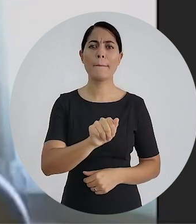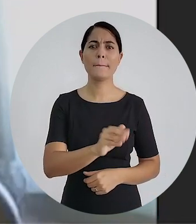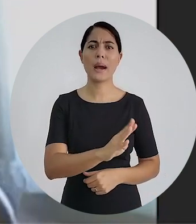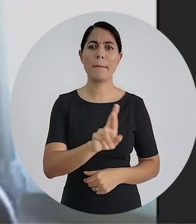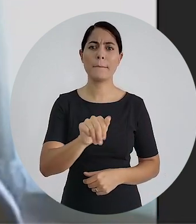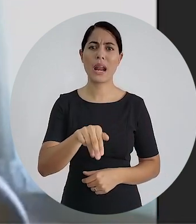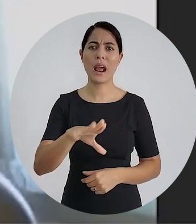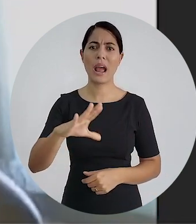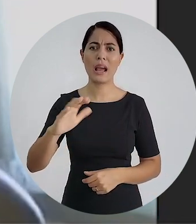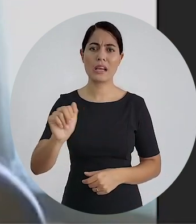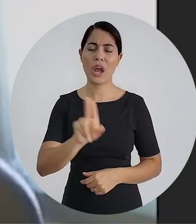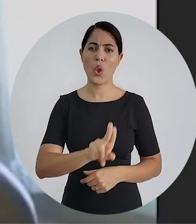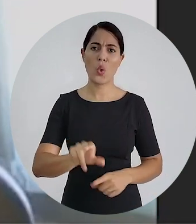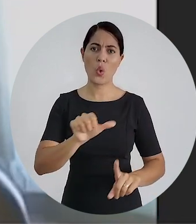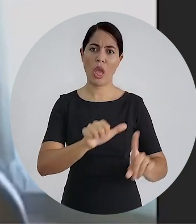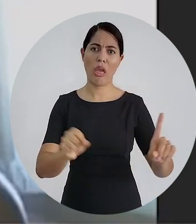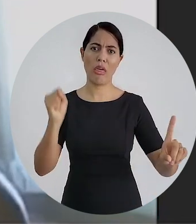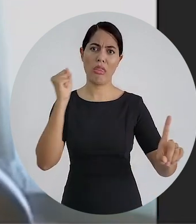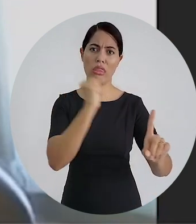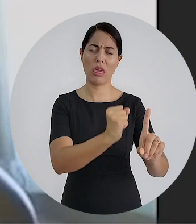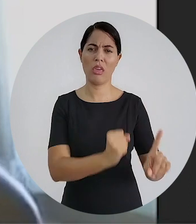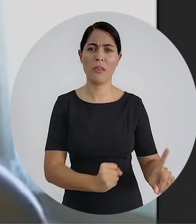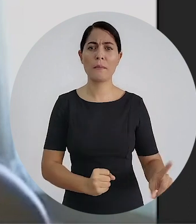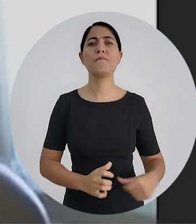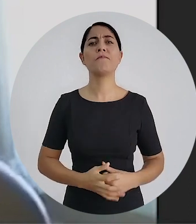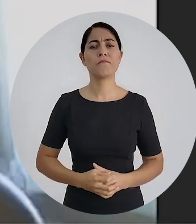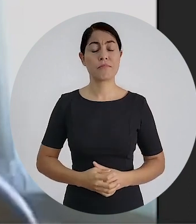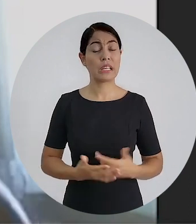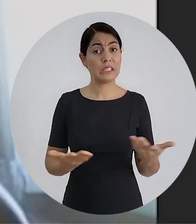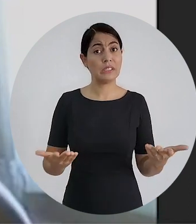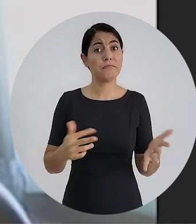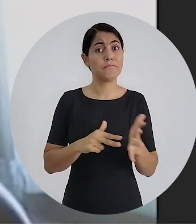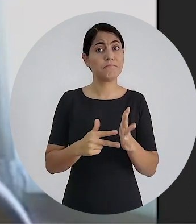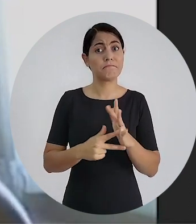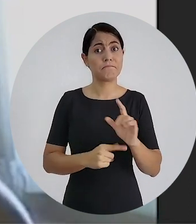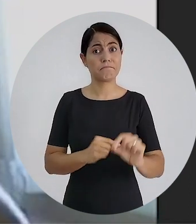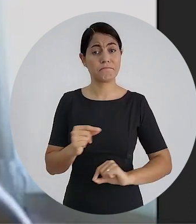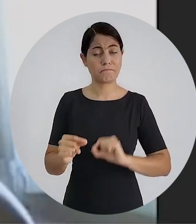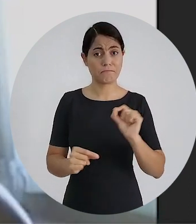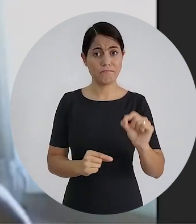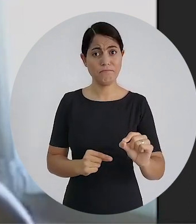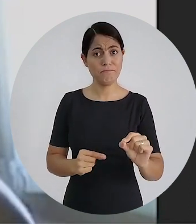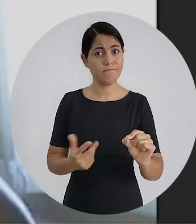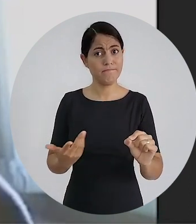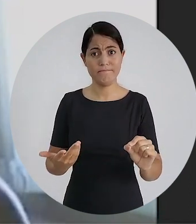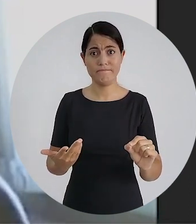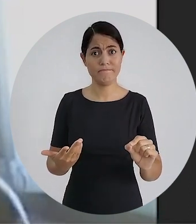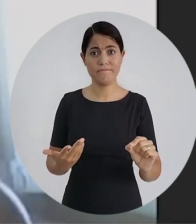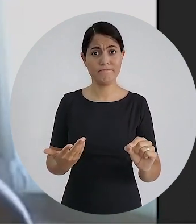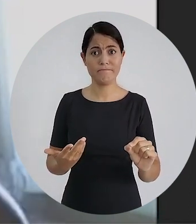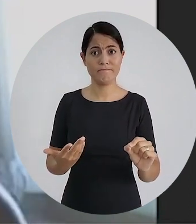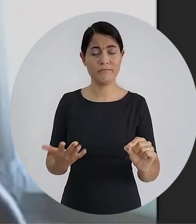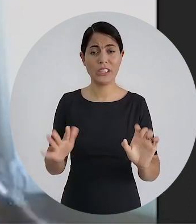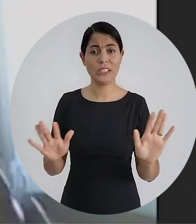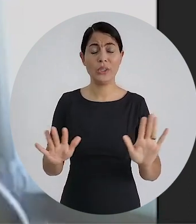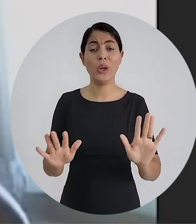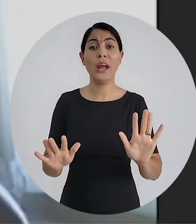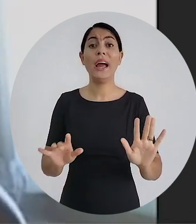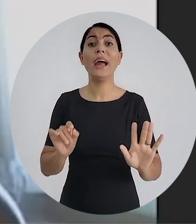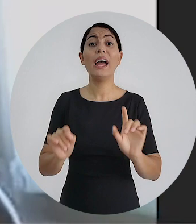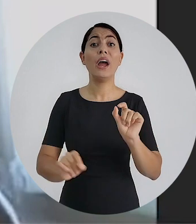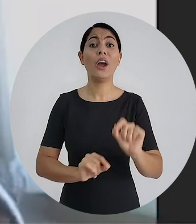logo após o fim do relacionamento, ou seja, aquele caso não era a exceção. Aquele caso era o caso